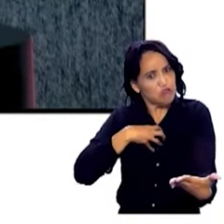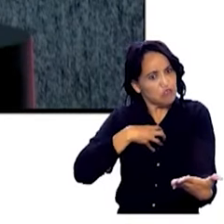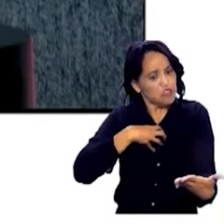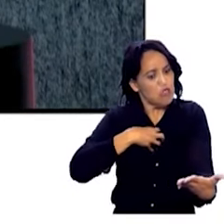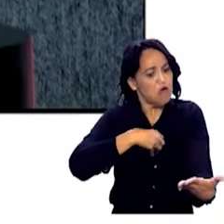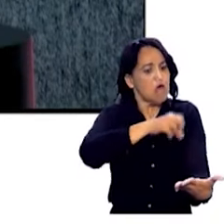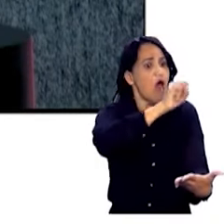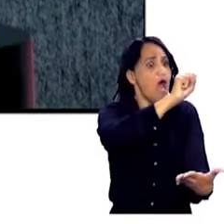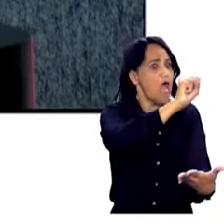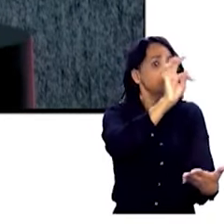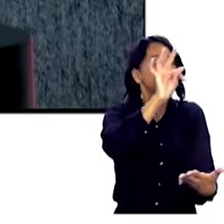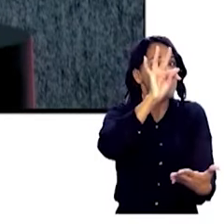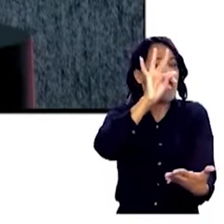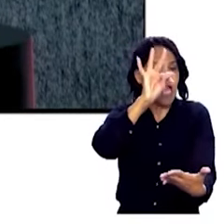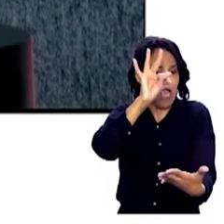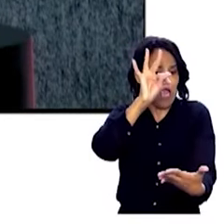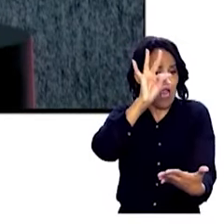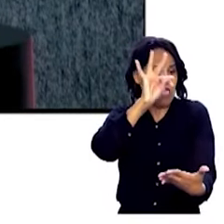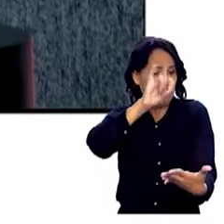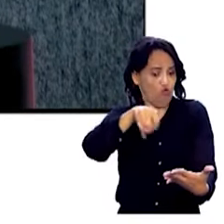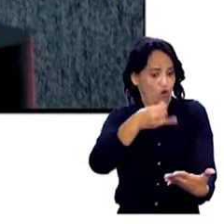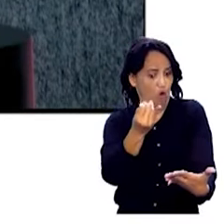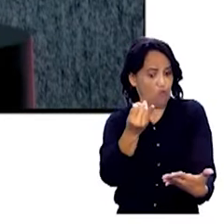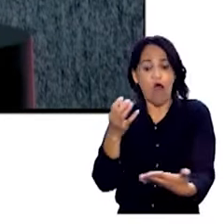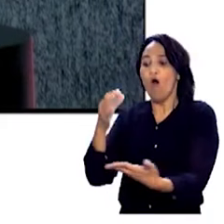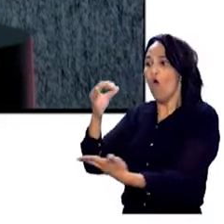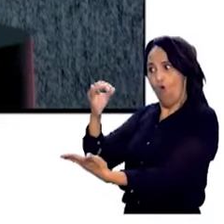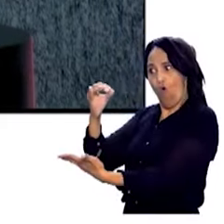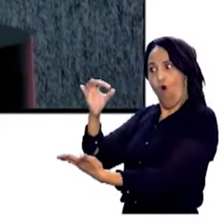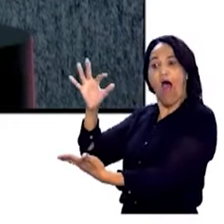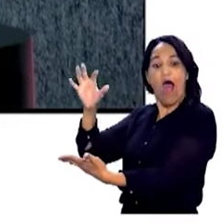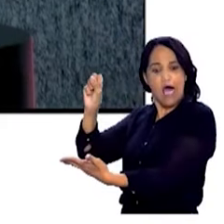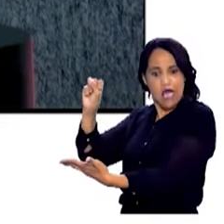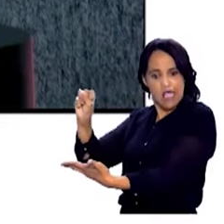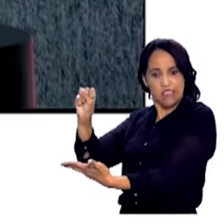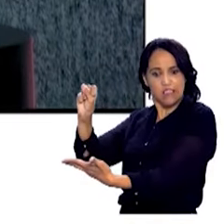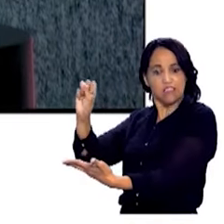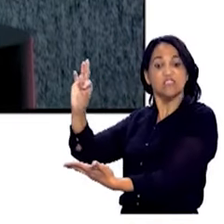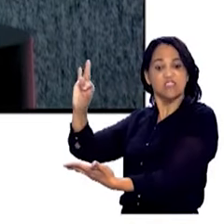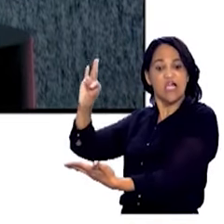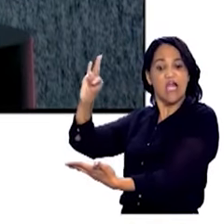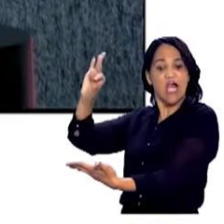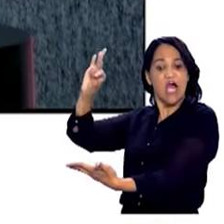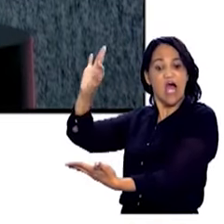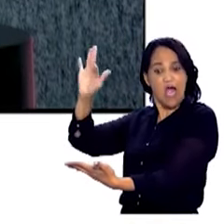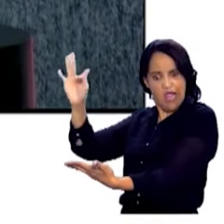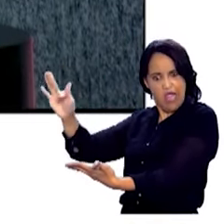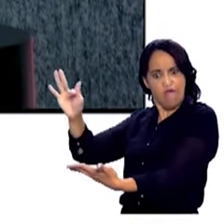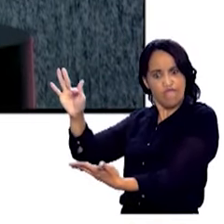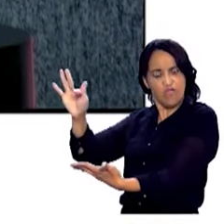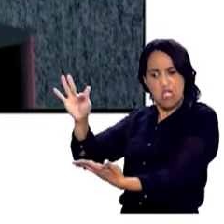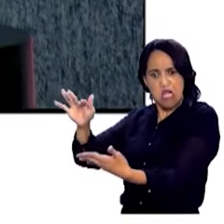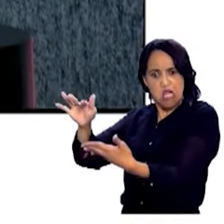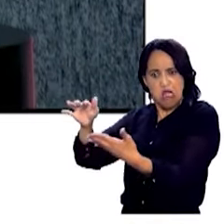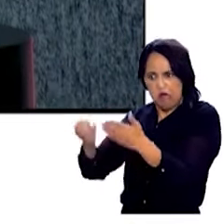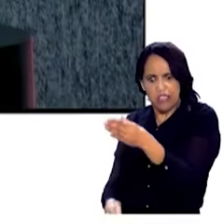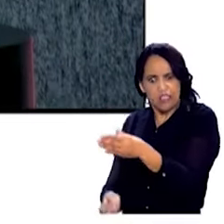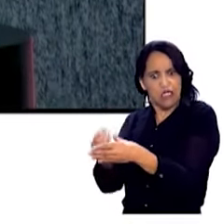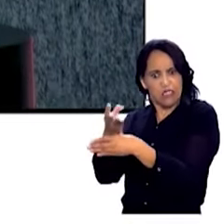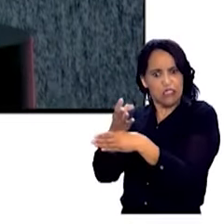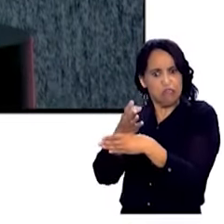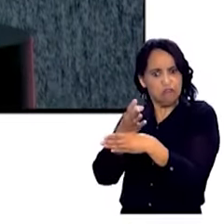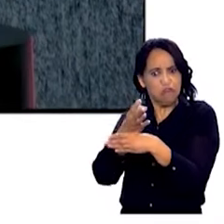Federal vem se comportando chamando a atenção para o princípio do estar decisis